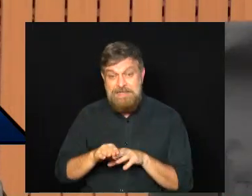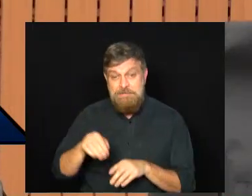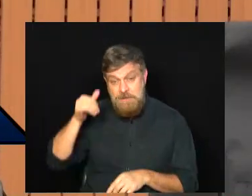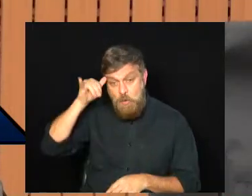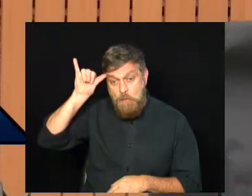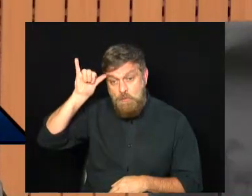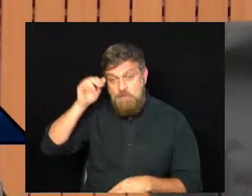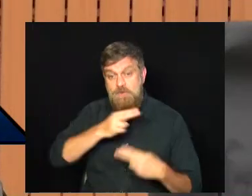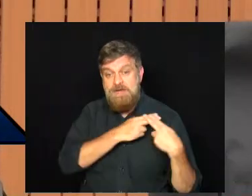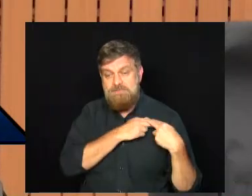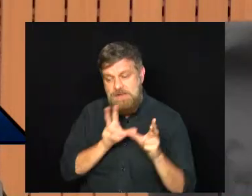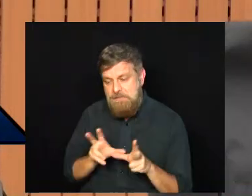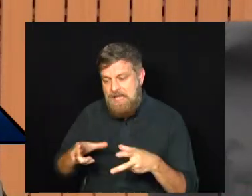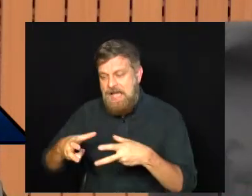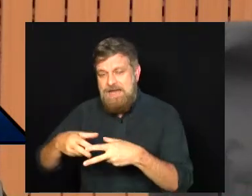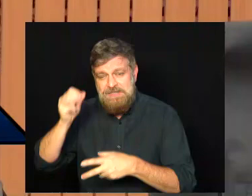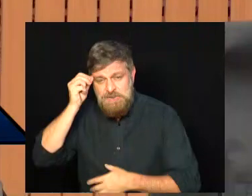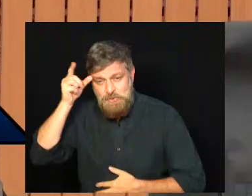e toda essa comissão,